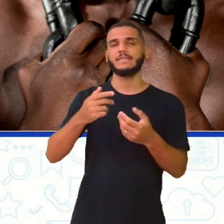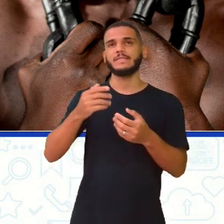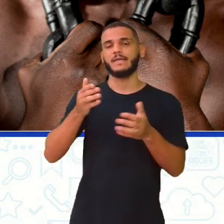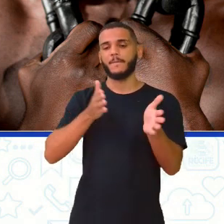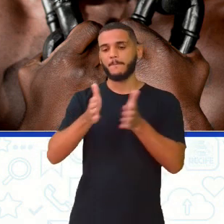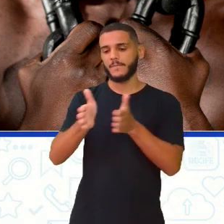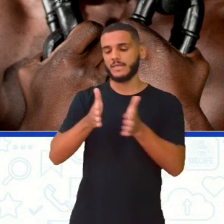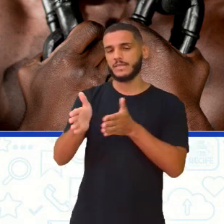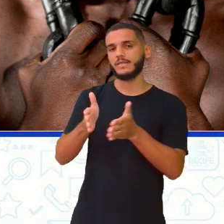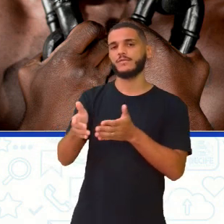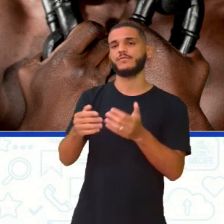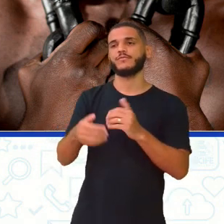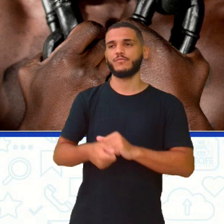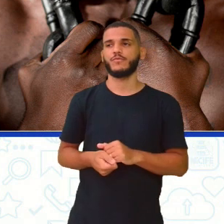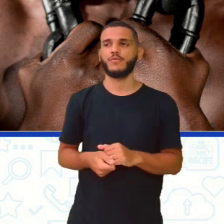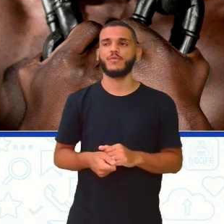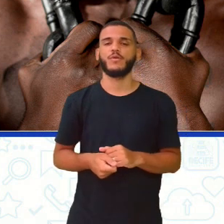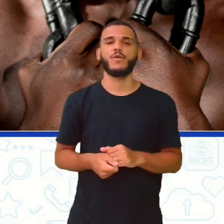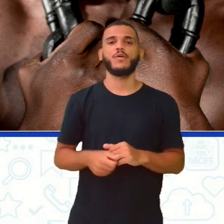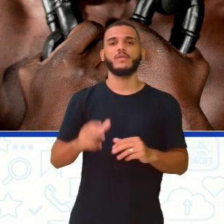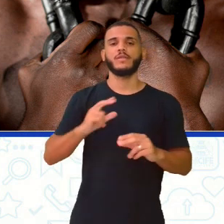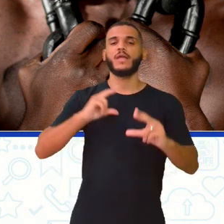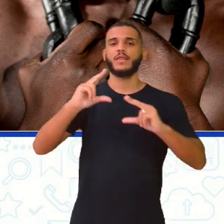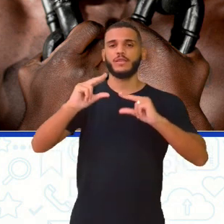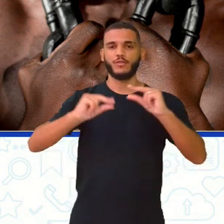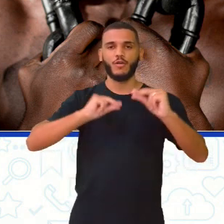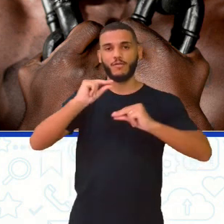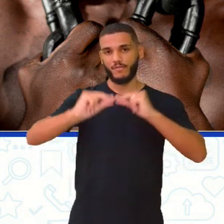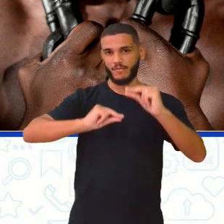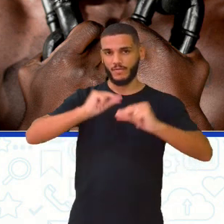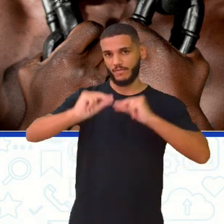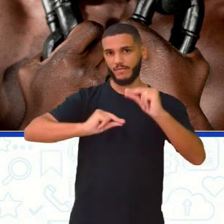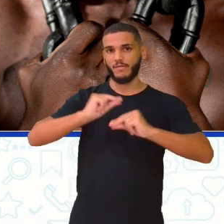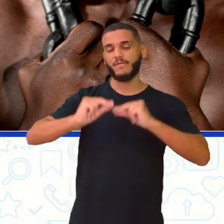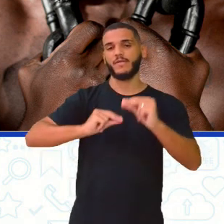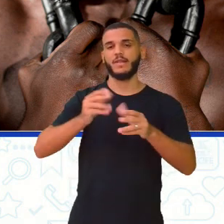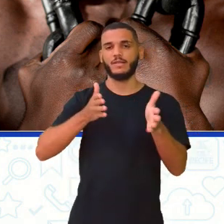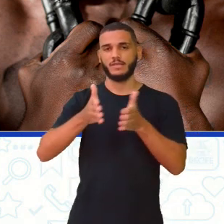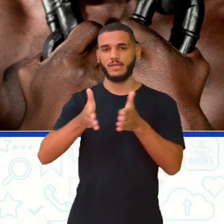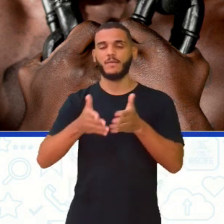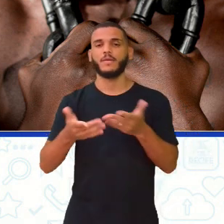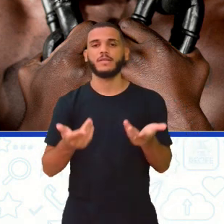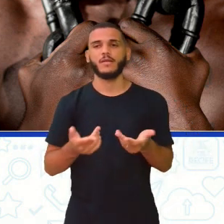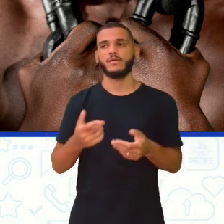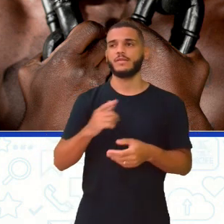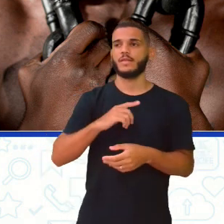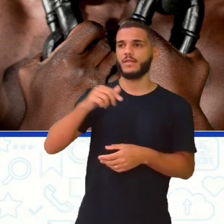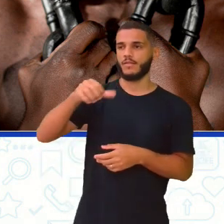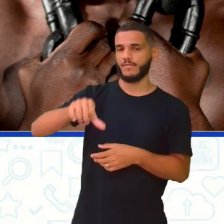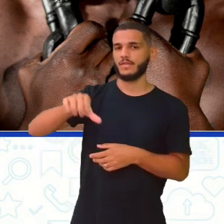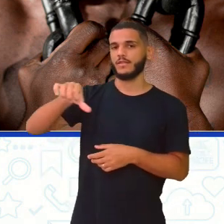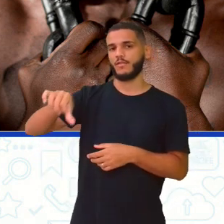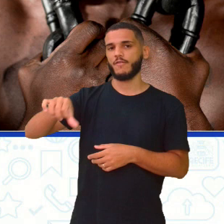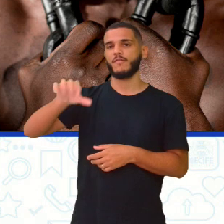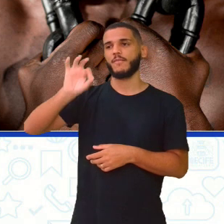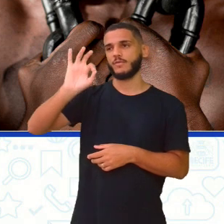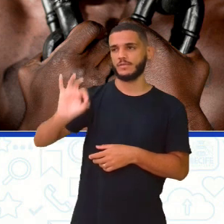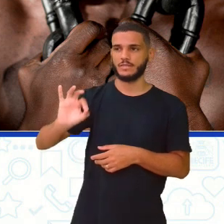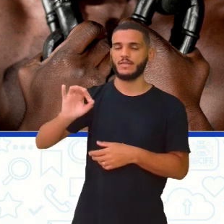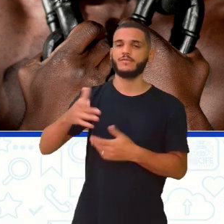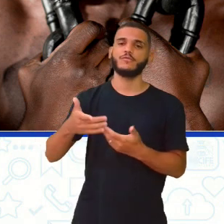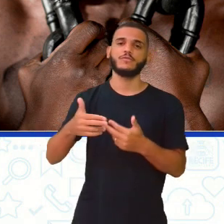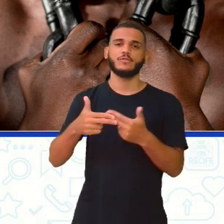posição subalterna, né, o problema com esse tipo de representação é que em 99% dos